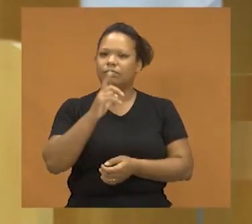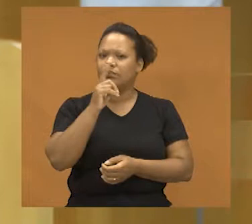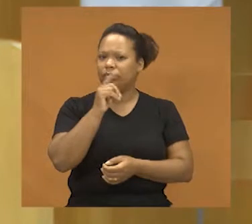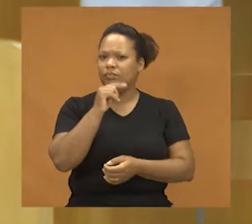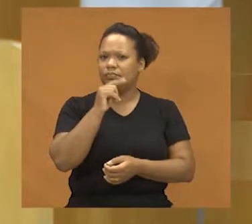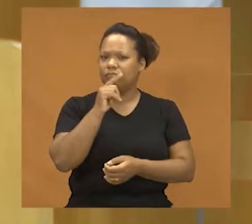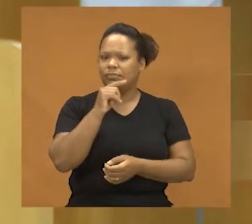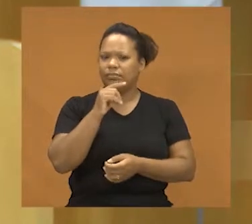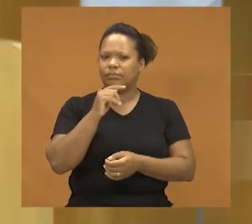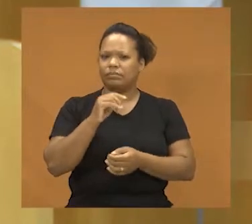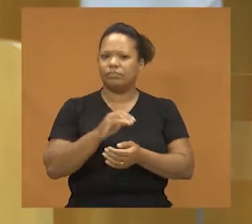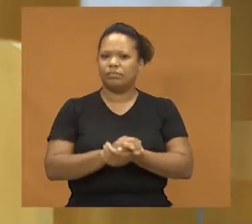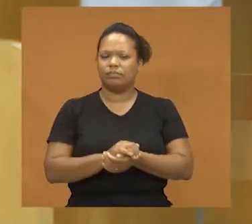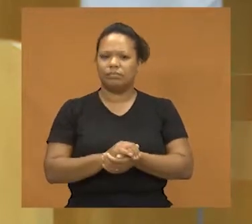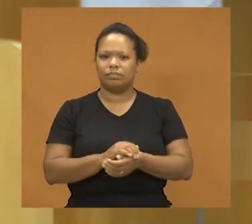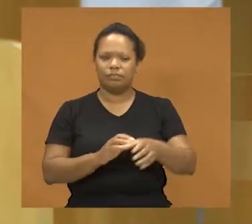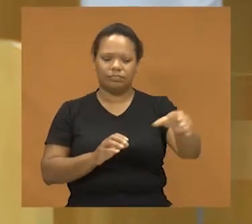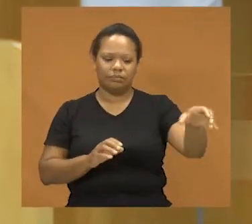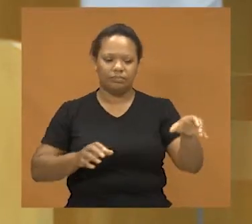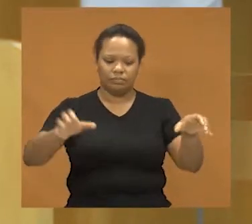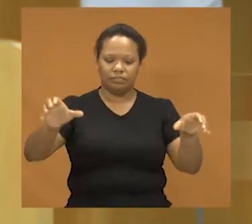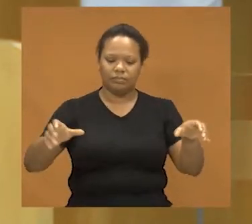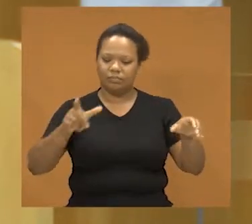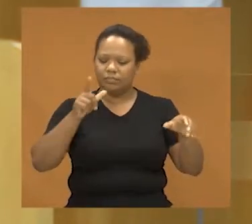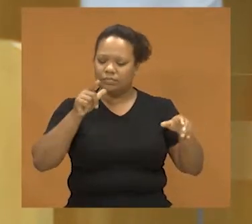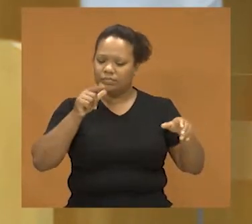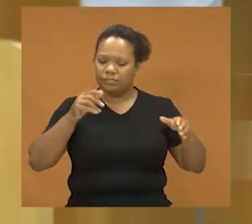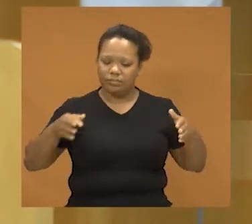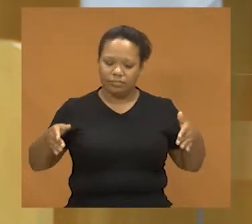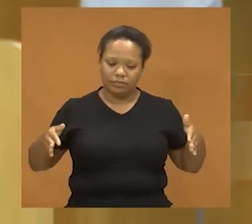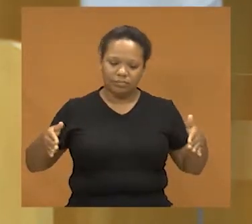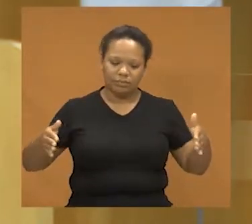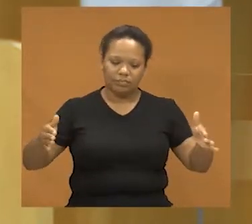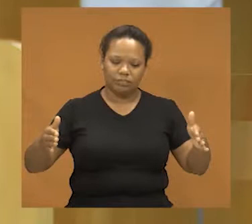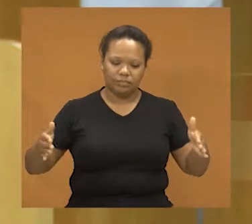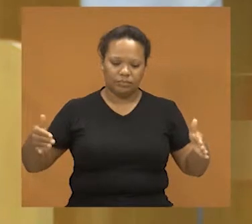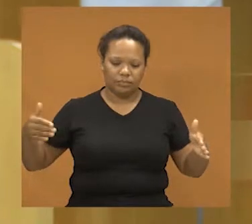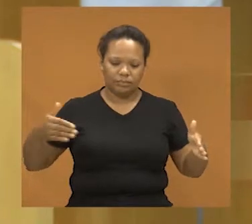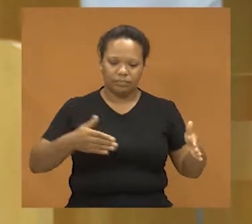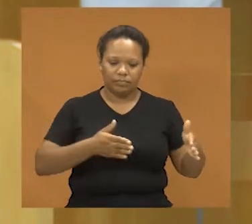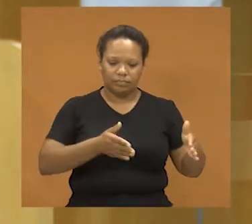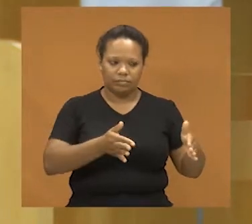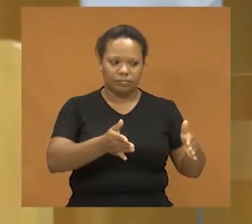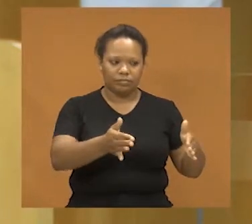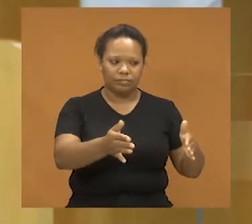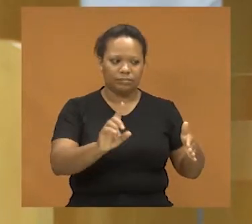elas devem correr nas laterais dessas vias, tá? E não atravessar essas